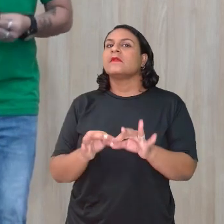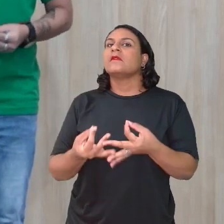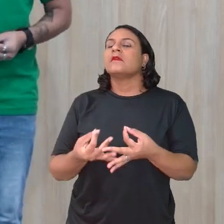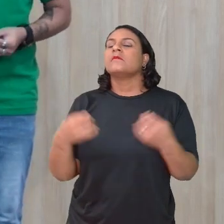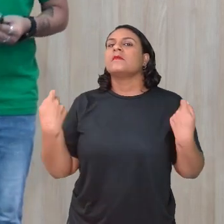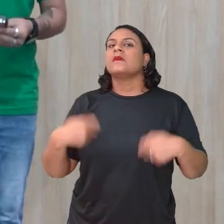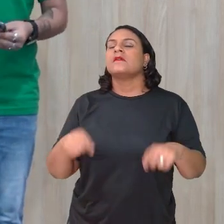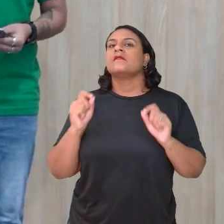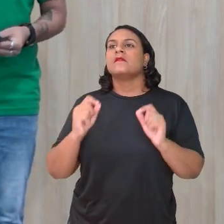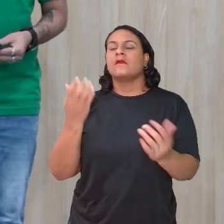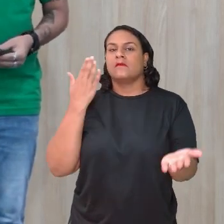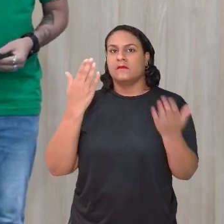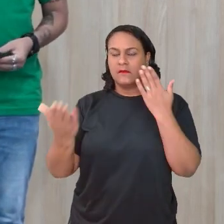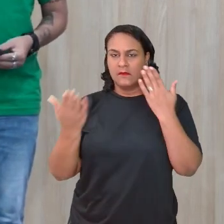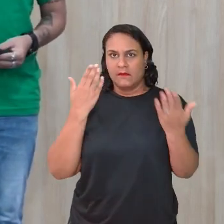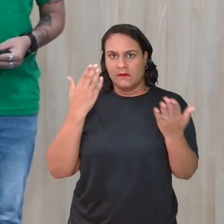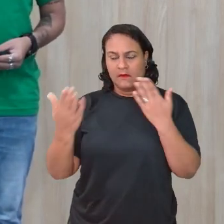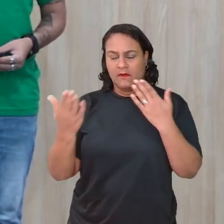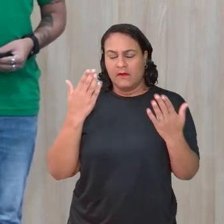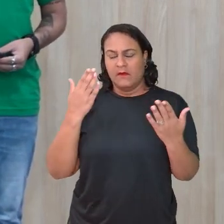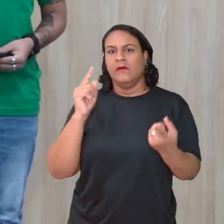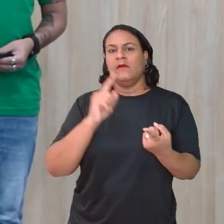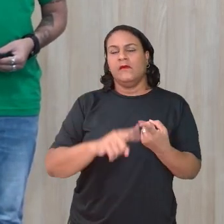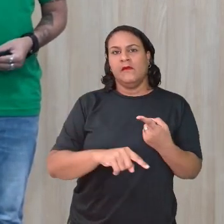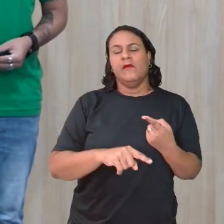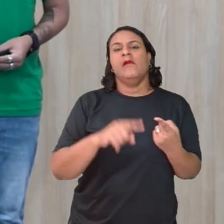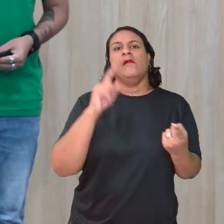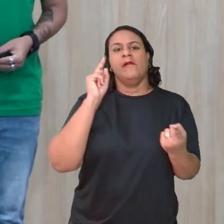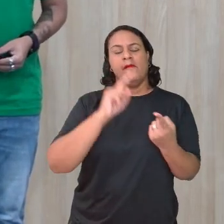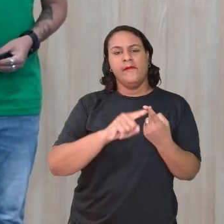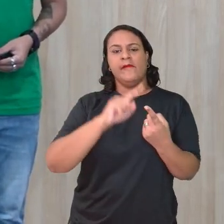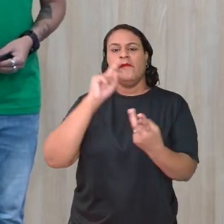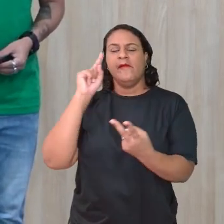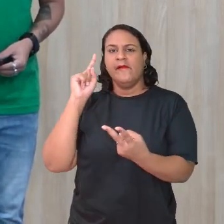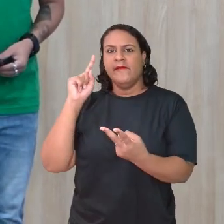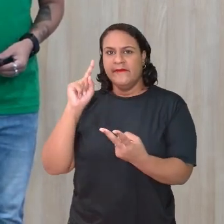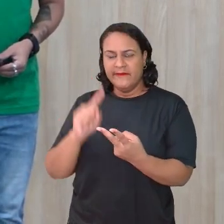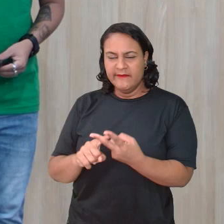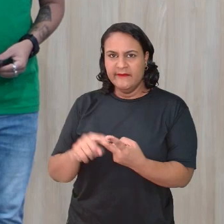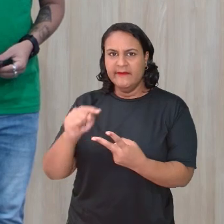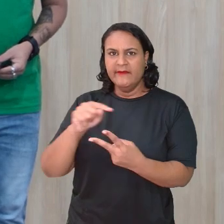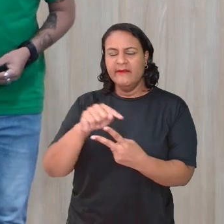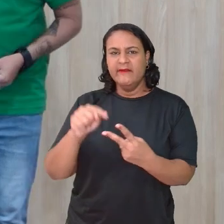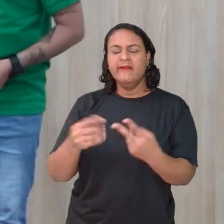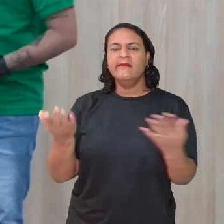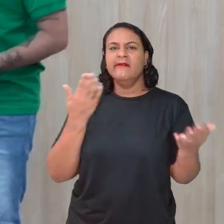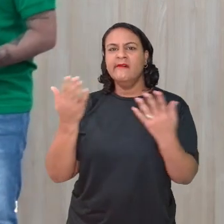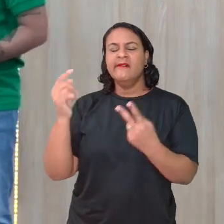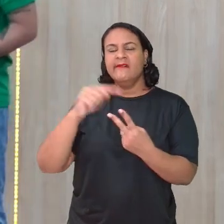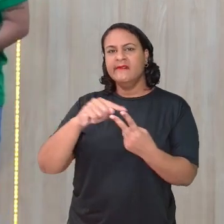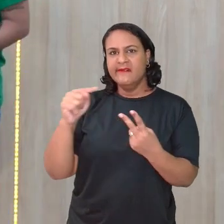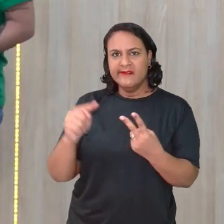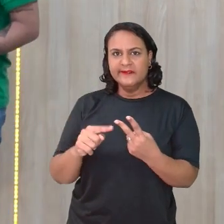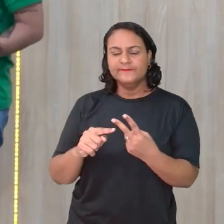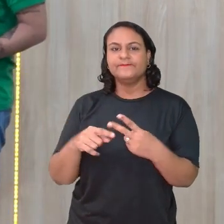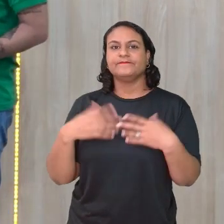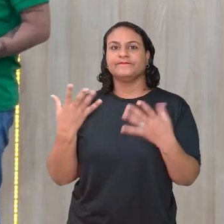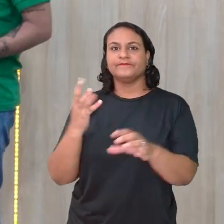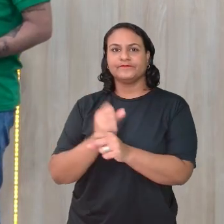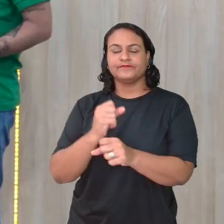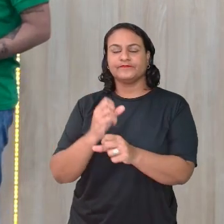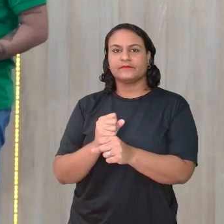uma comparação entre os casos favoráveis e os casos possíveis. Então, o cálculo